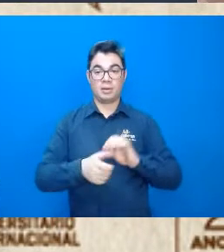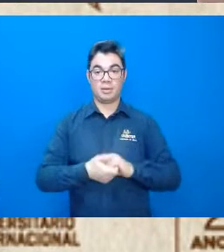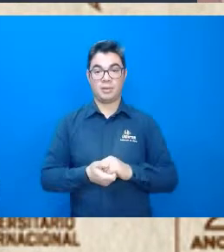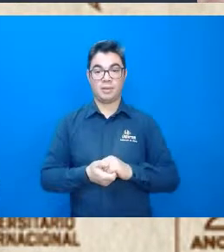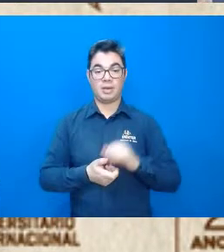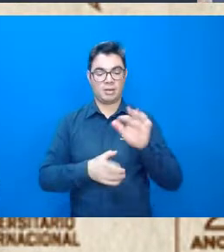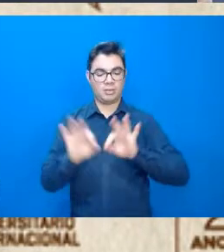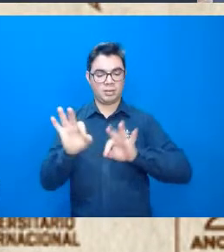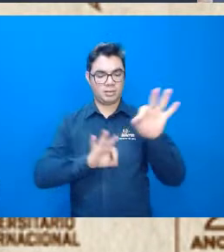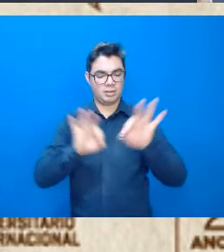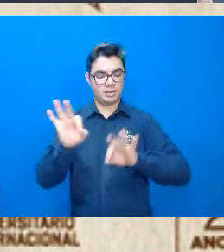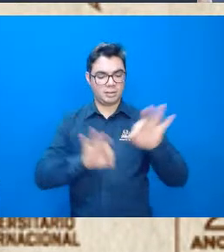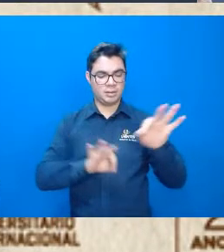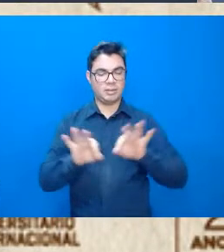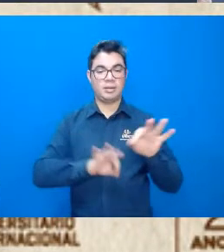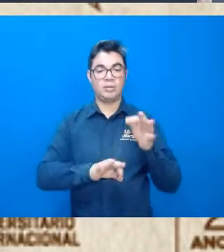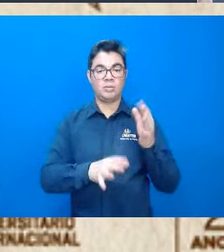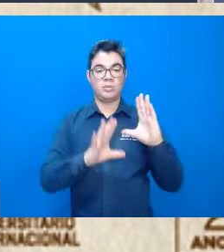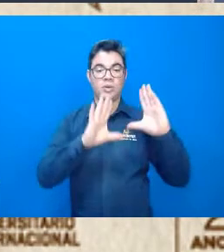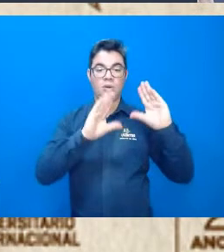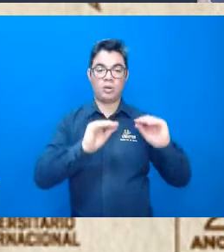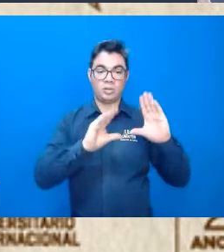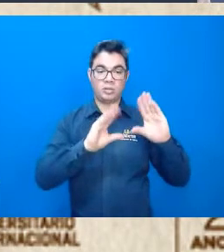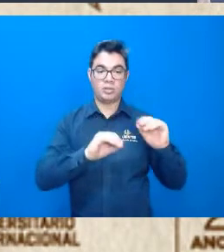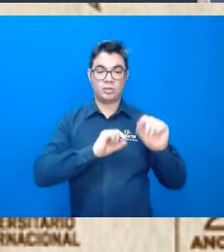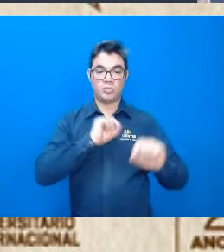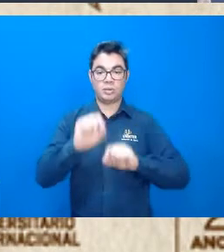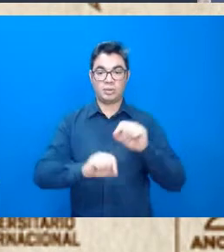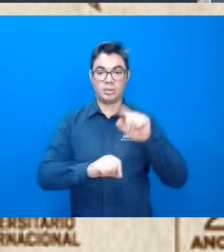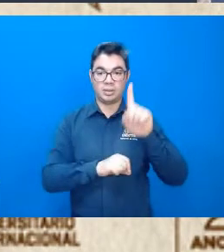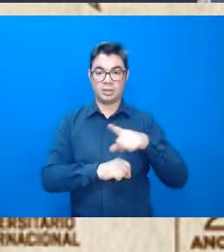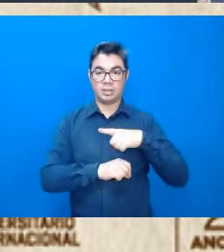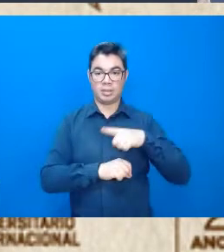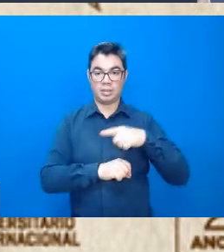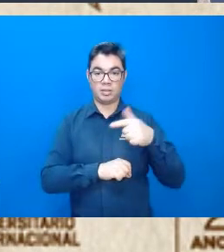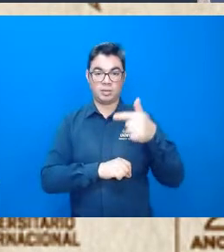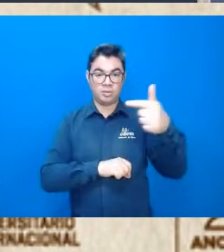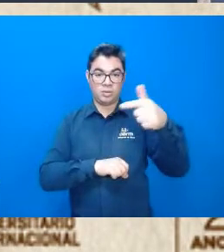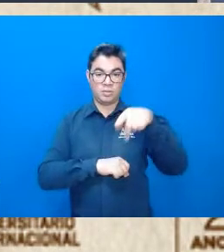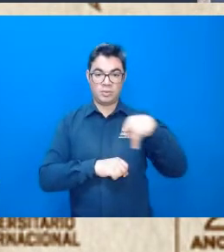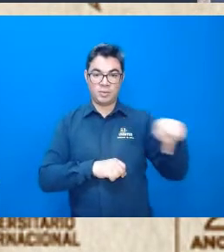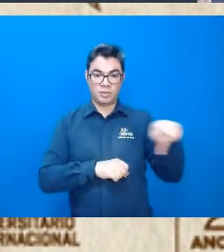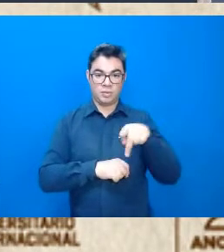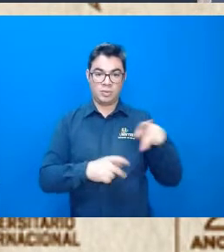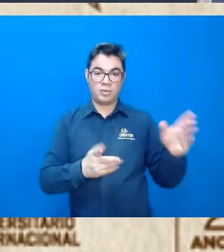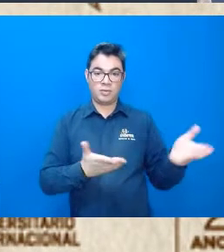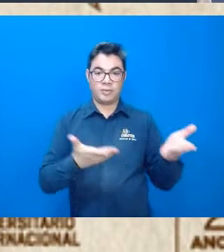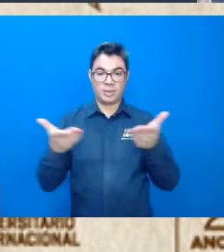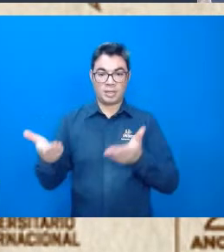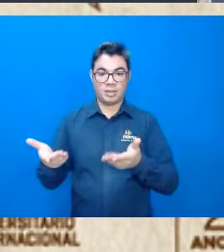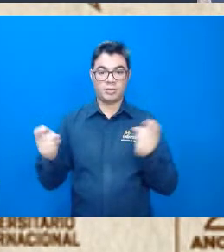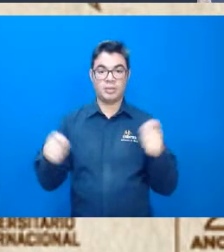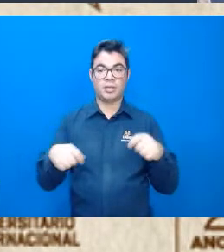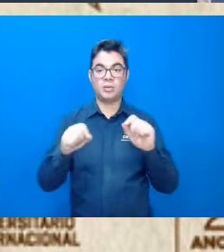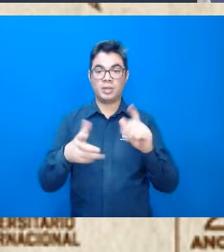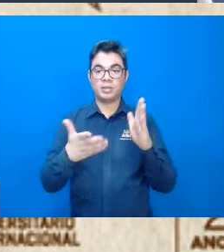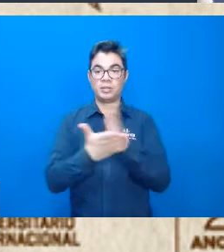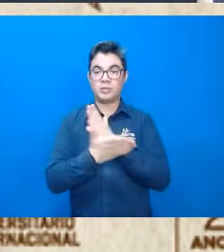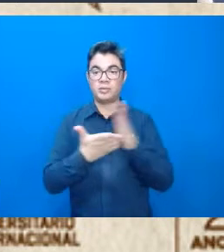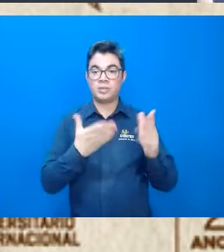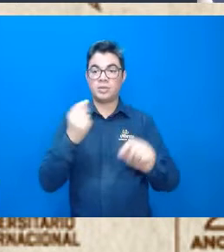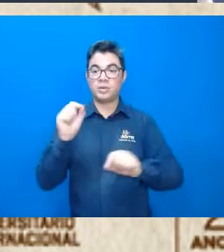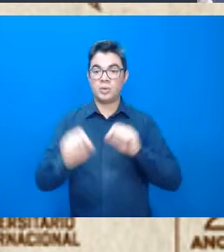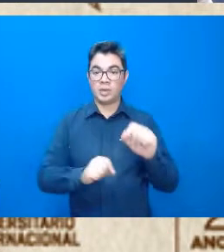a organização da nossa noite, né, nós, como nós estamos com dois professores aí convidados, nós dividimos, né,